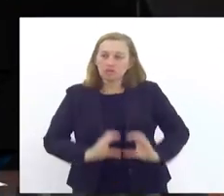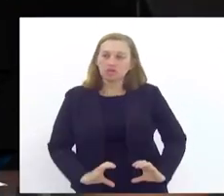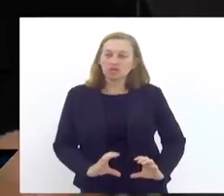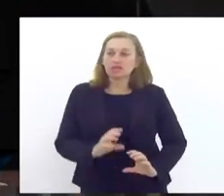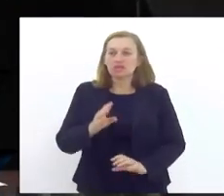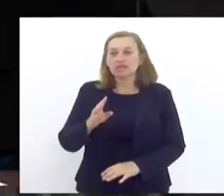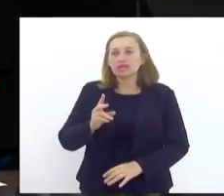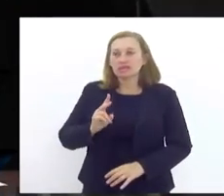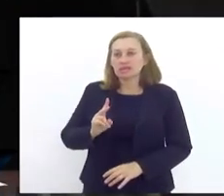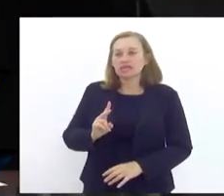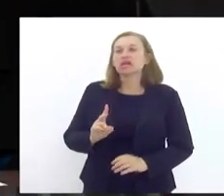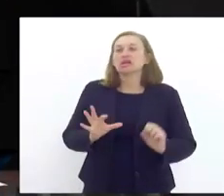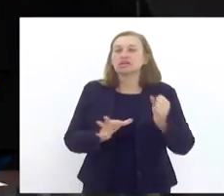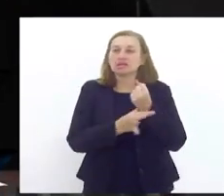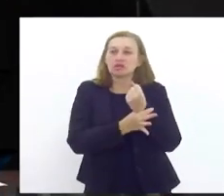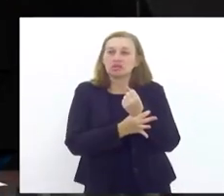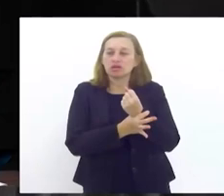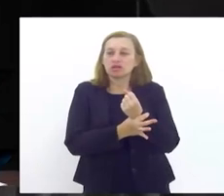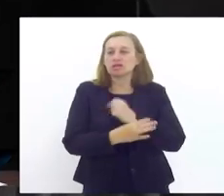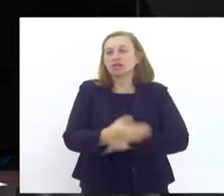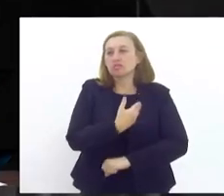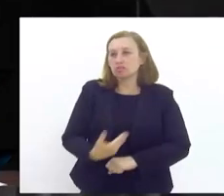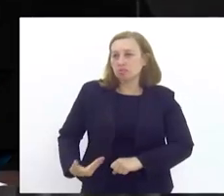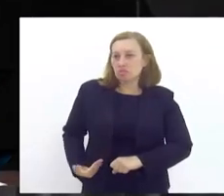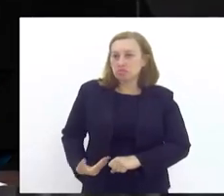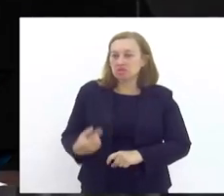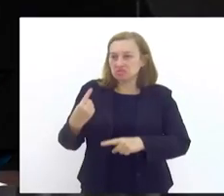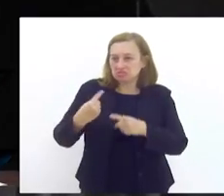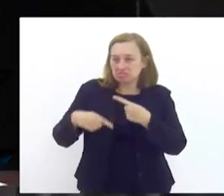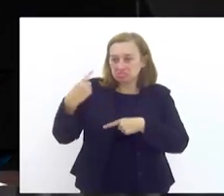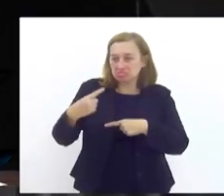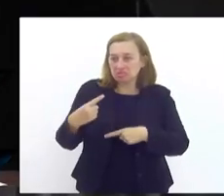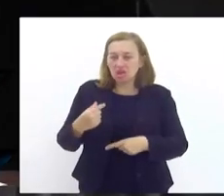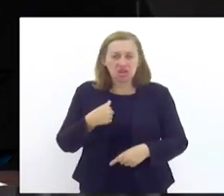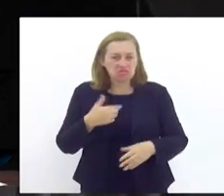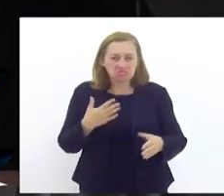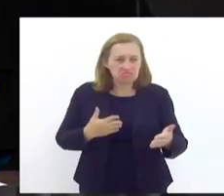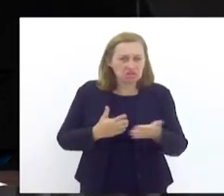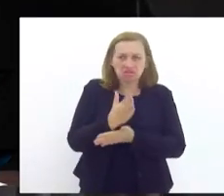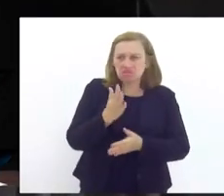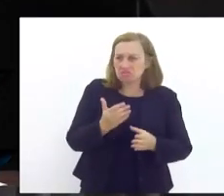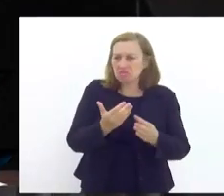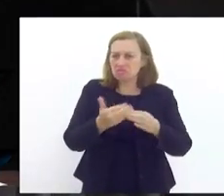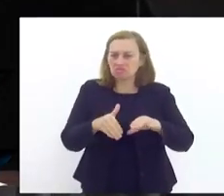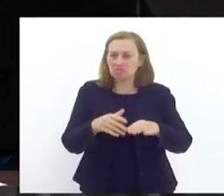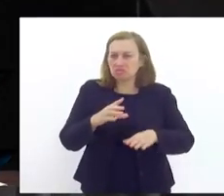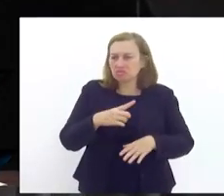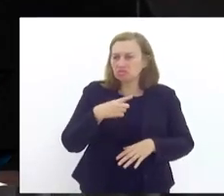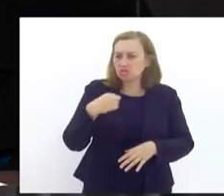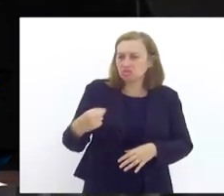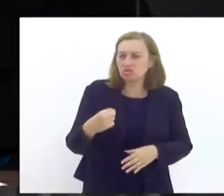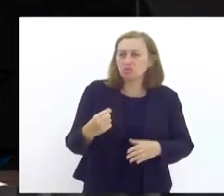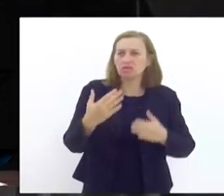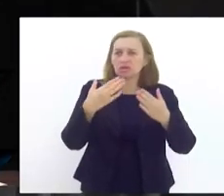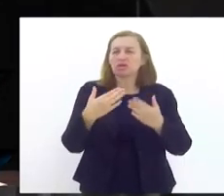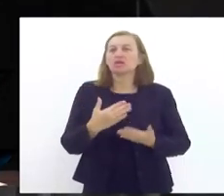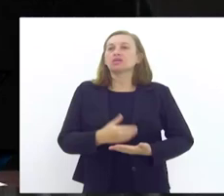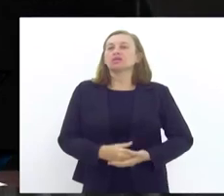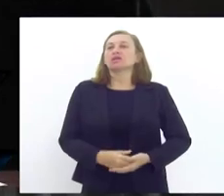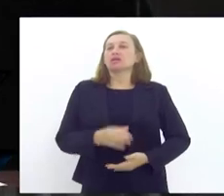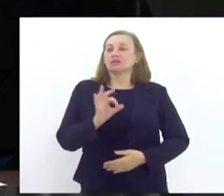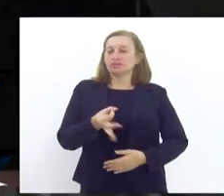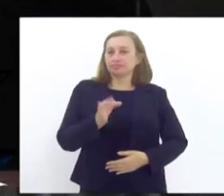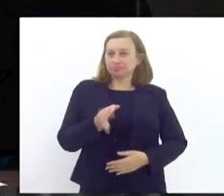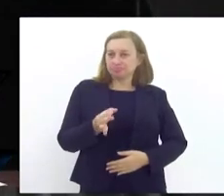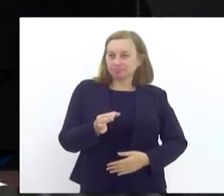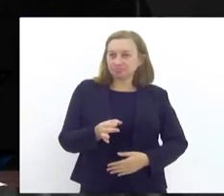de lavada e tô aqui pelo meu eleitor como eu falo eu não passei nenhum concurso público para estar aqui me escolheram para estar aqui representando e pode ter certeza que